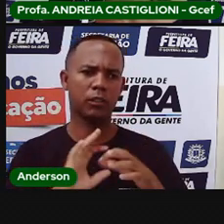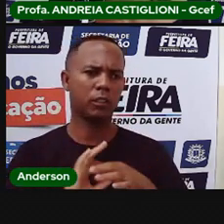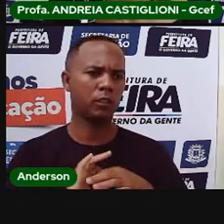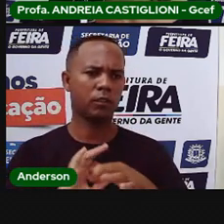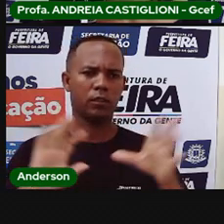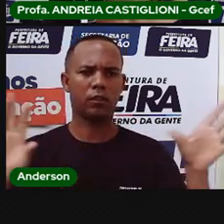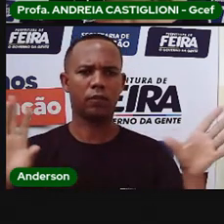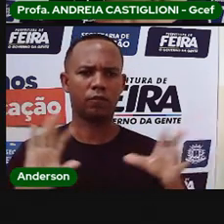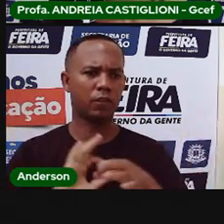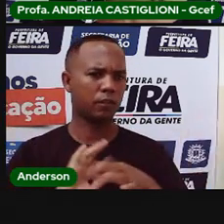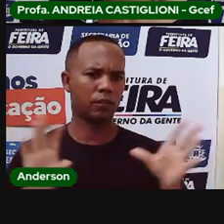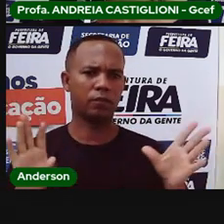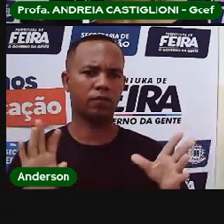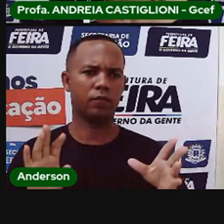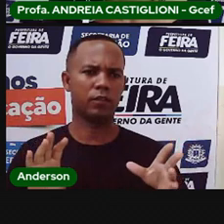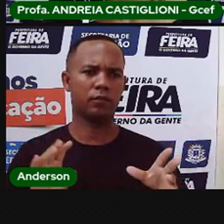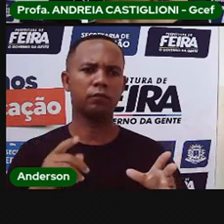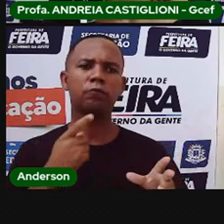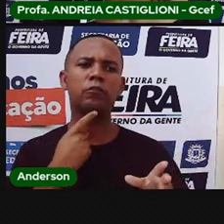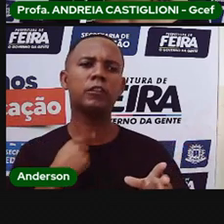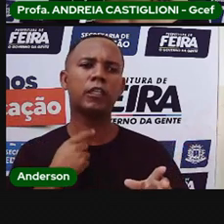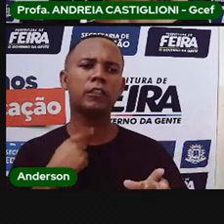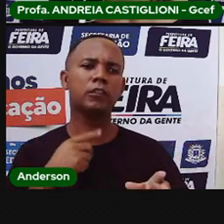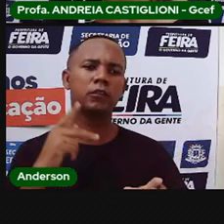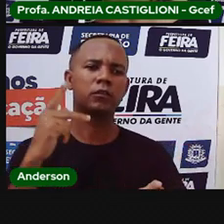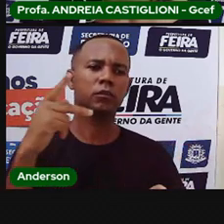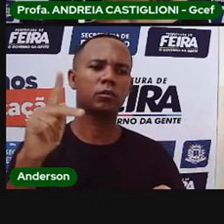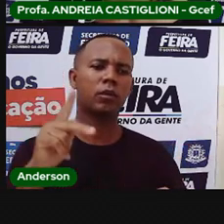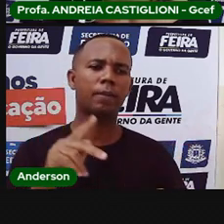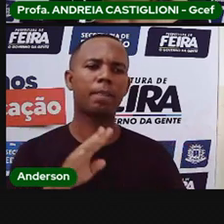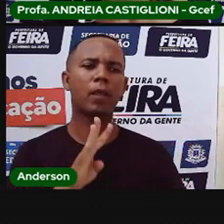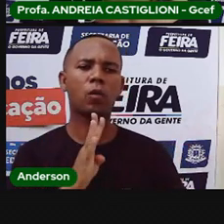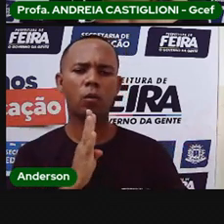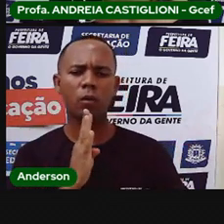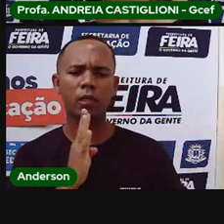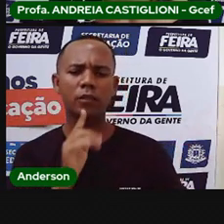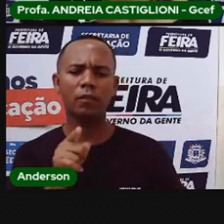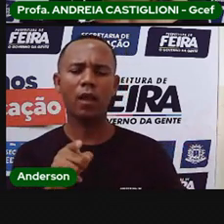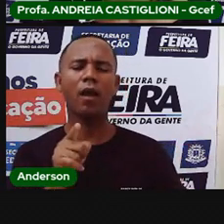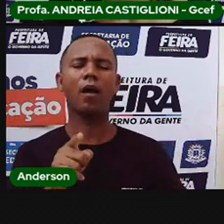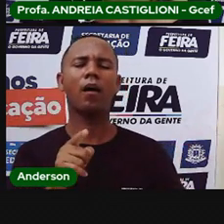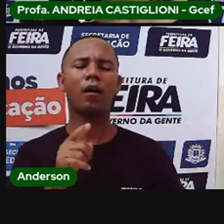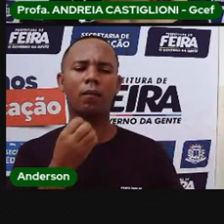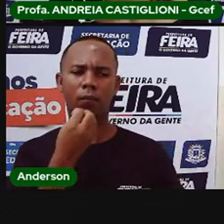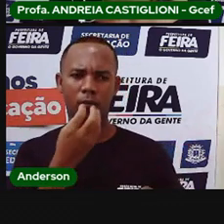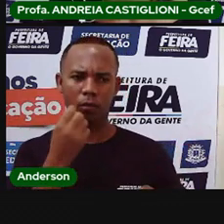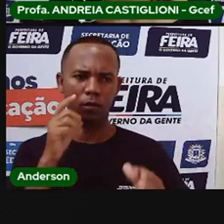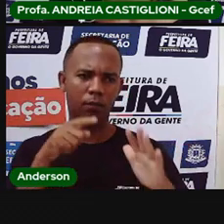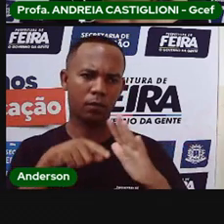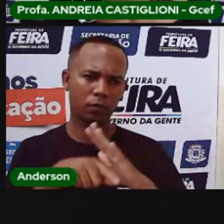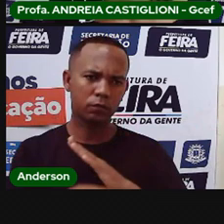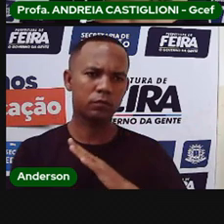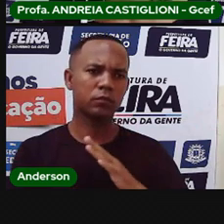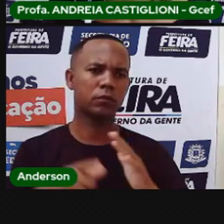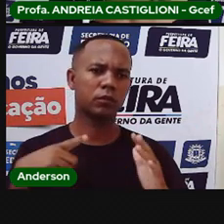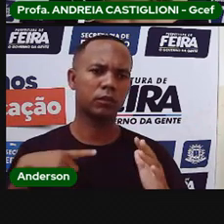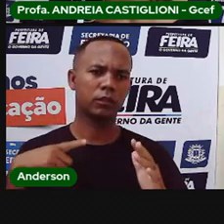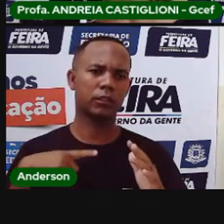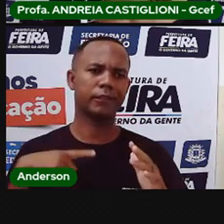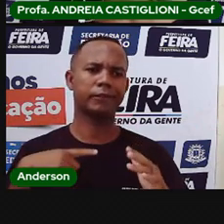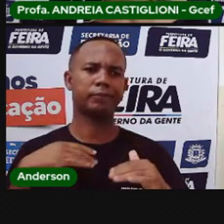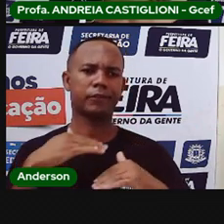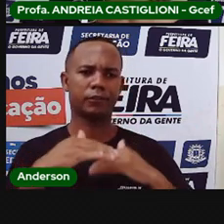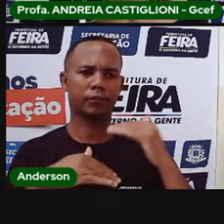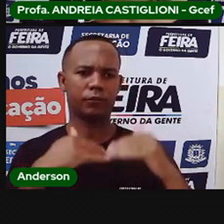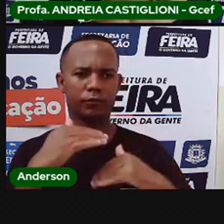essas outras pessoas. Então, seja em conhecimento, o que for, no âmbito que for, a gente sempre tem algo a compartilhar com o